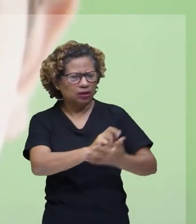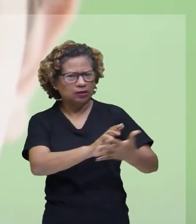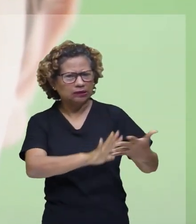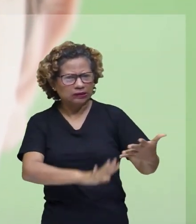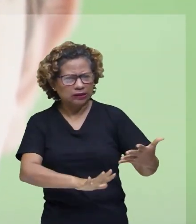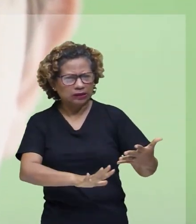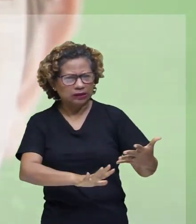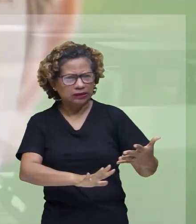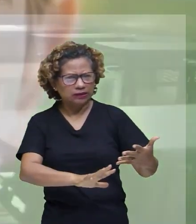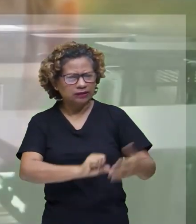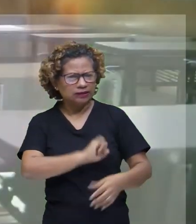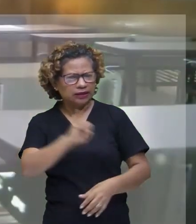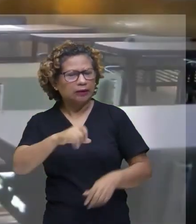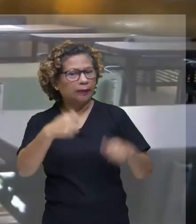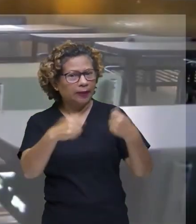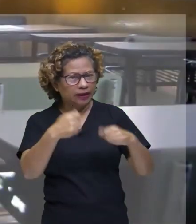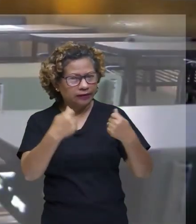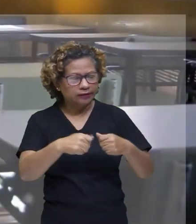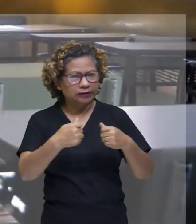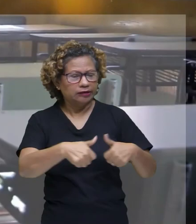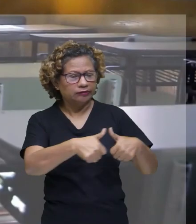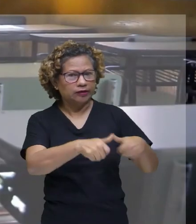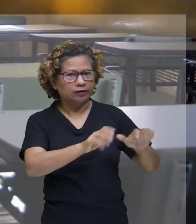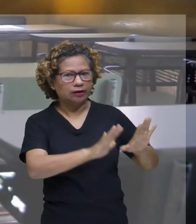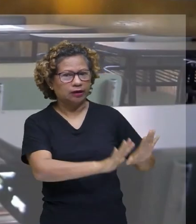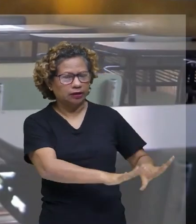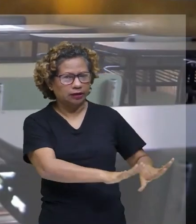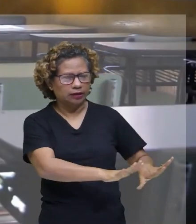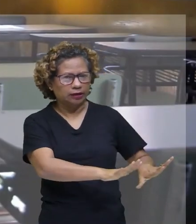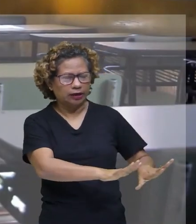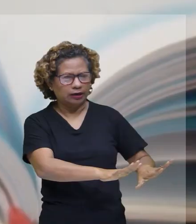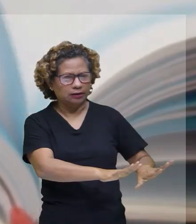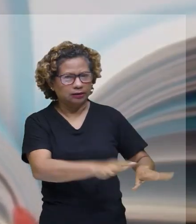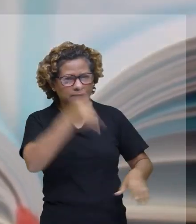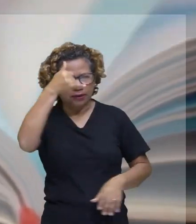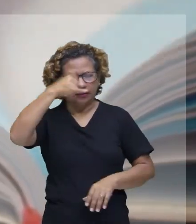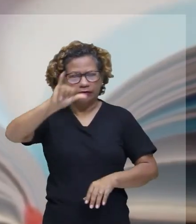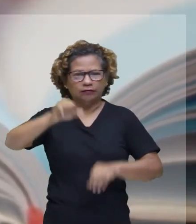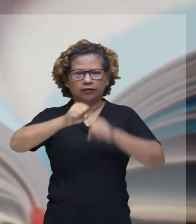ficar em casa para se proteger da pandemia?